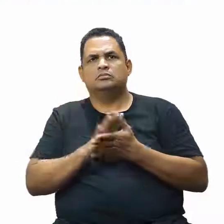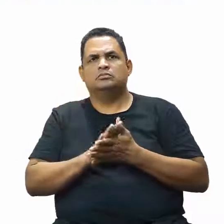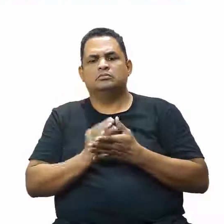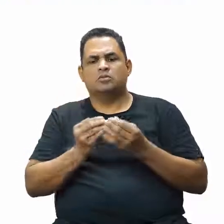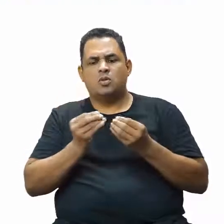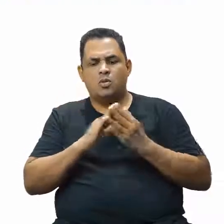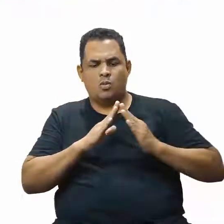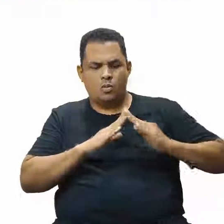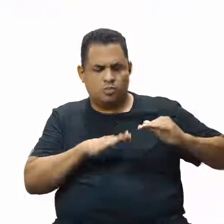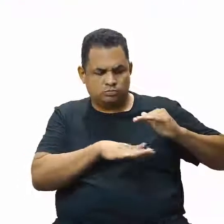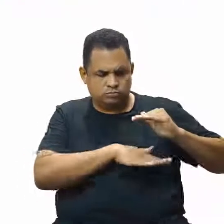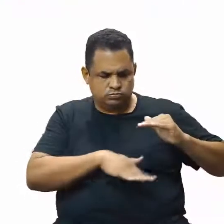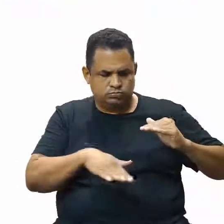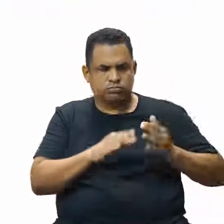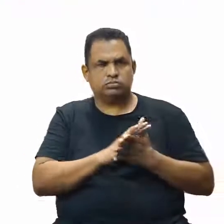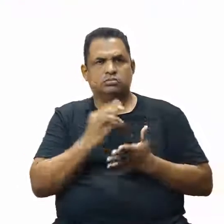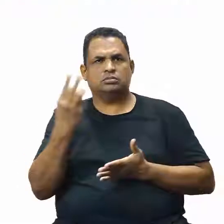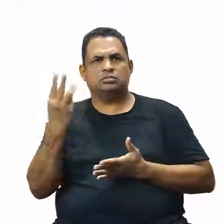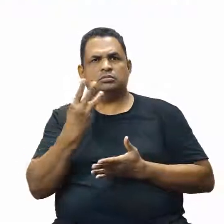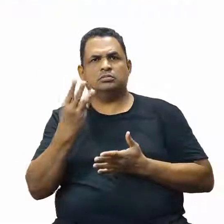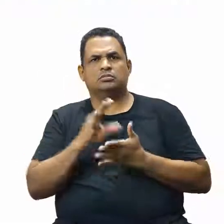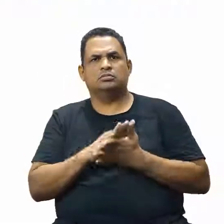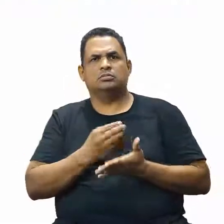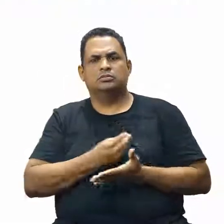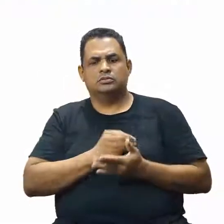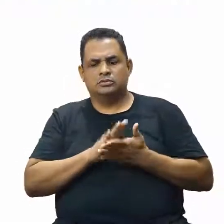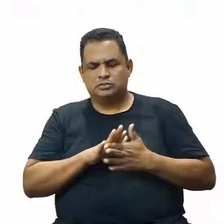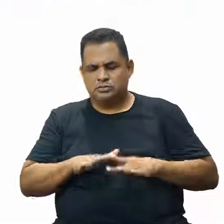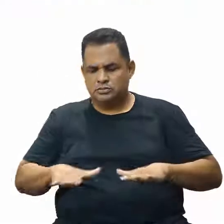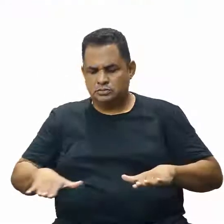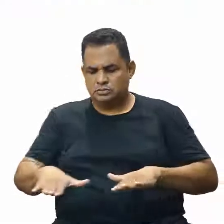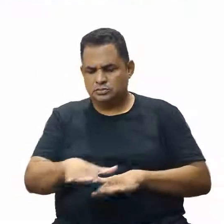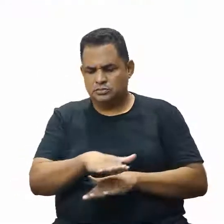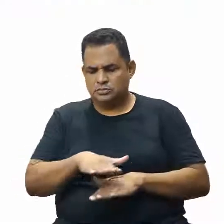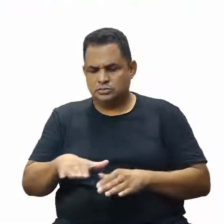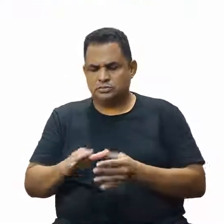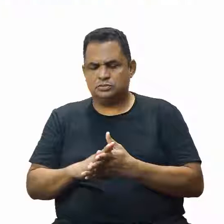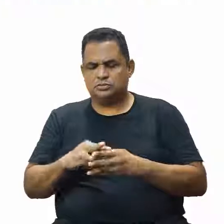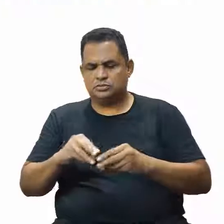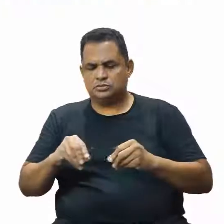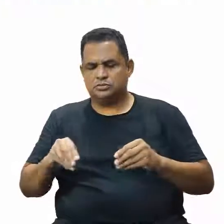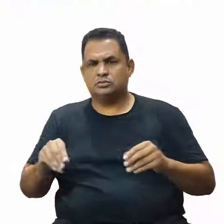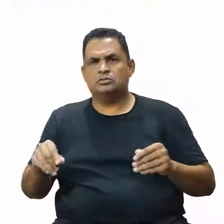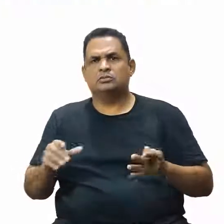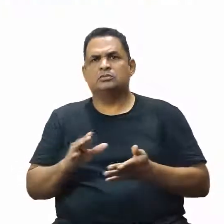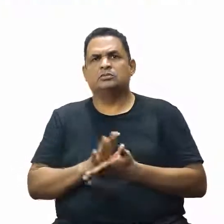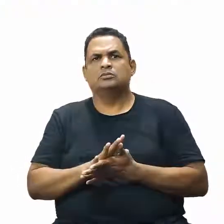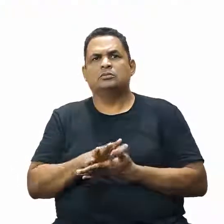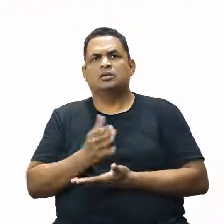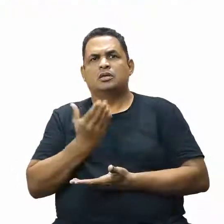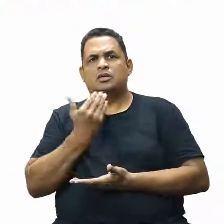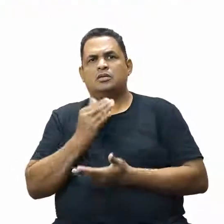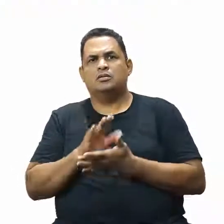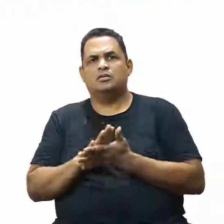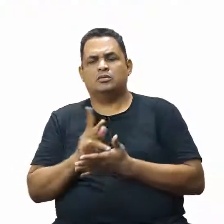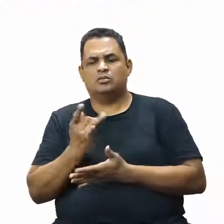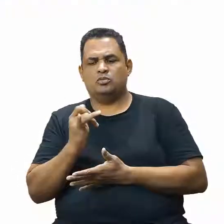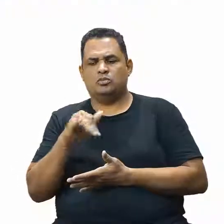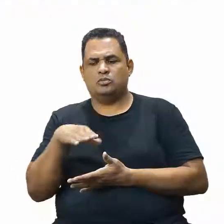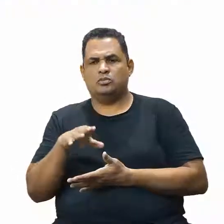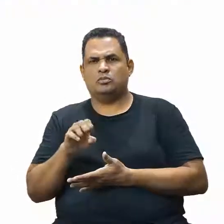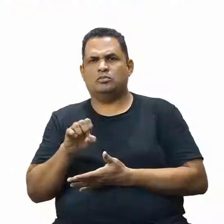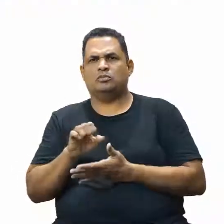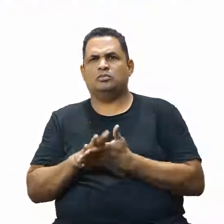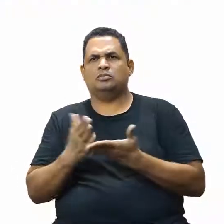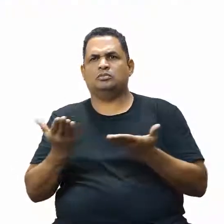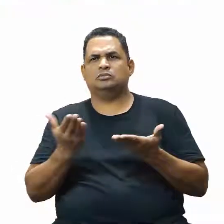ninho. E o terceiro, cupins que vivem no chão, em ninhos feitos no chão, e que se alimentam de humus. Esses